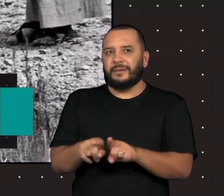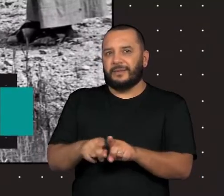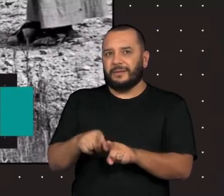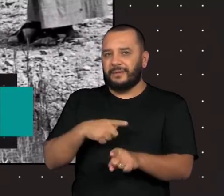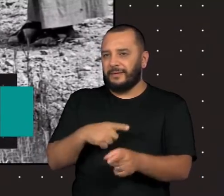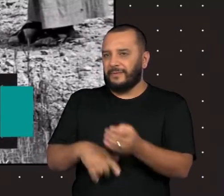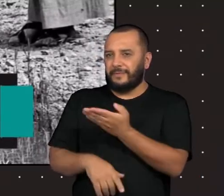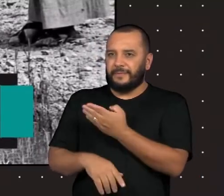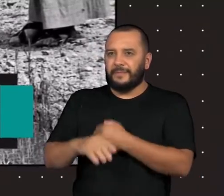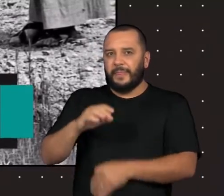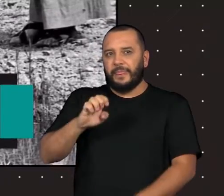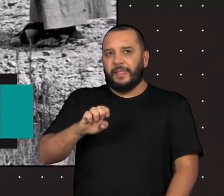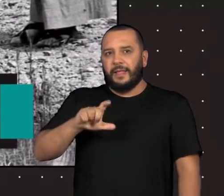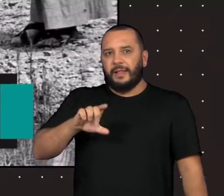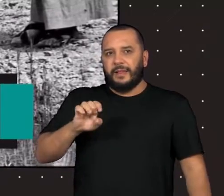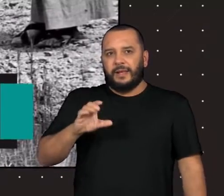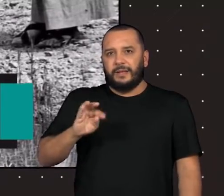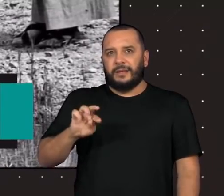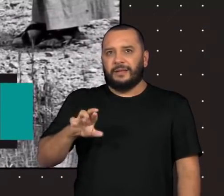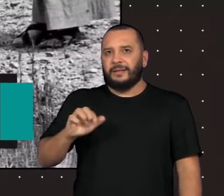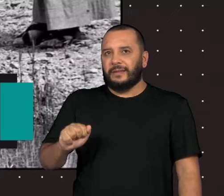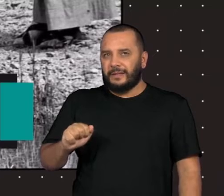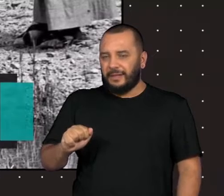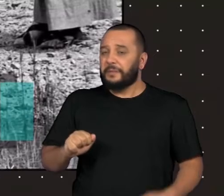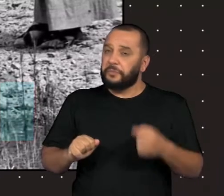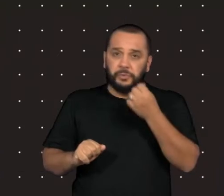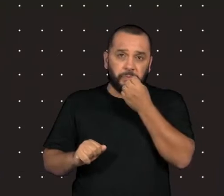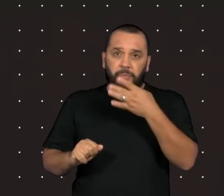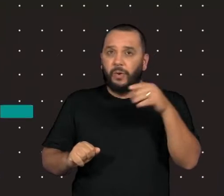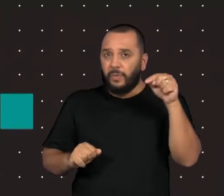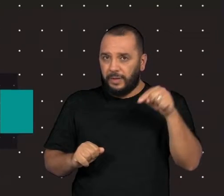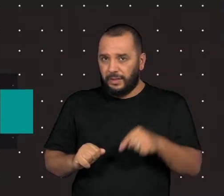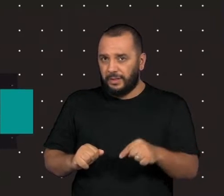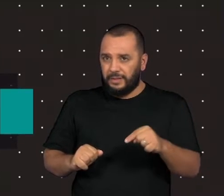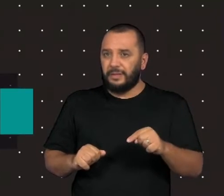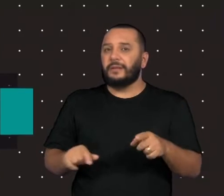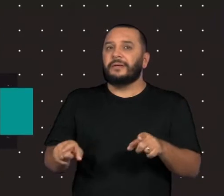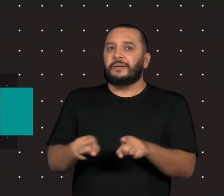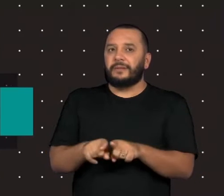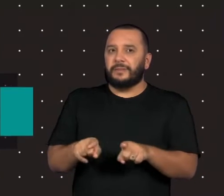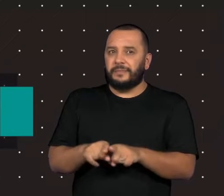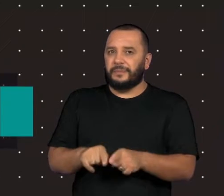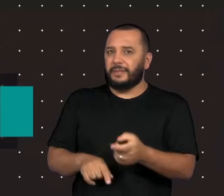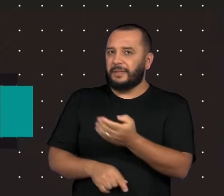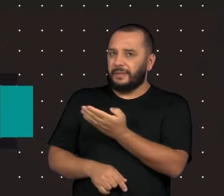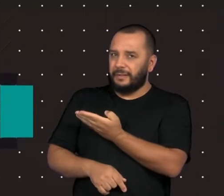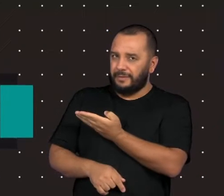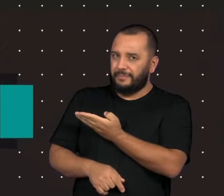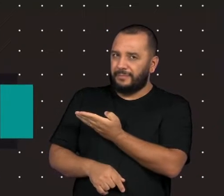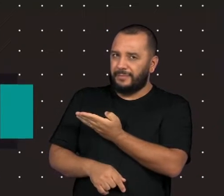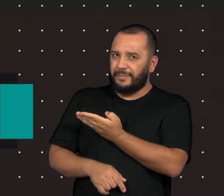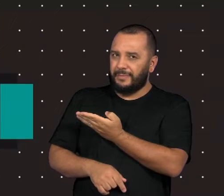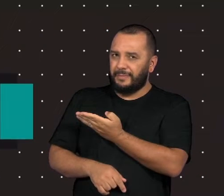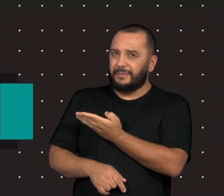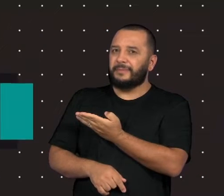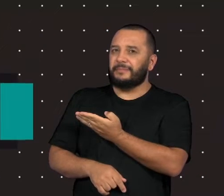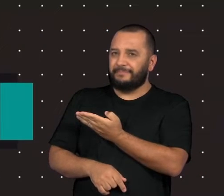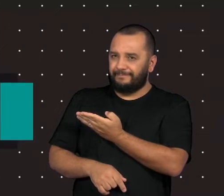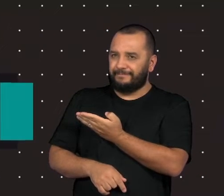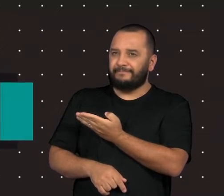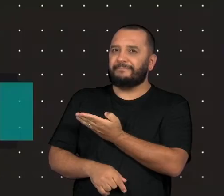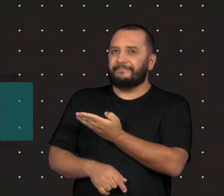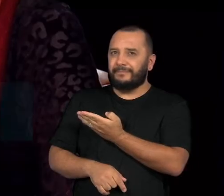de Eurípides com ele aqui, que foi muito bom. Depois fiz a Beata Maria do Egito. Trabalhei bastante com o